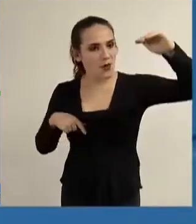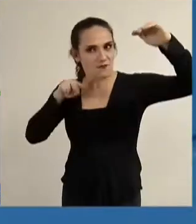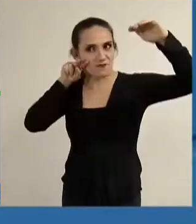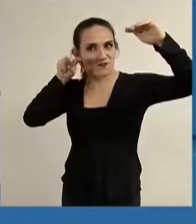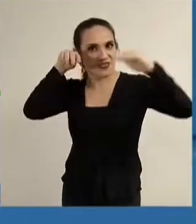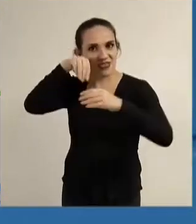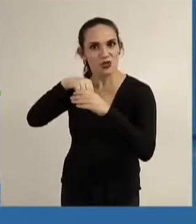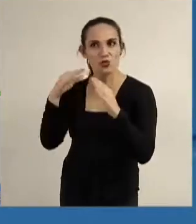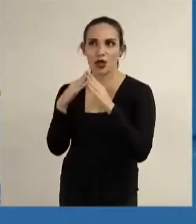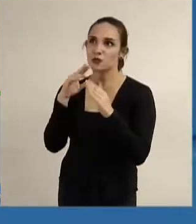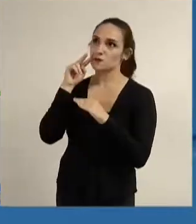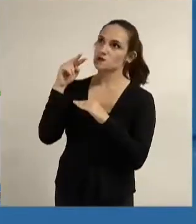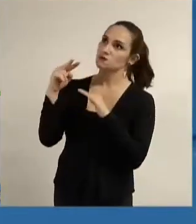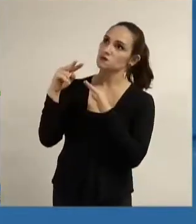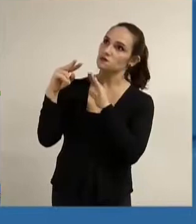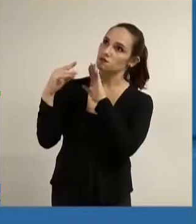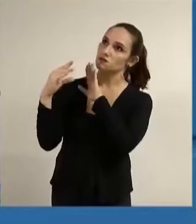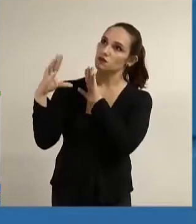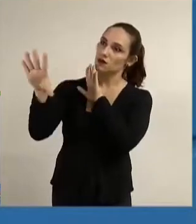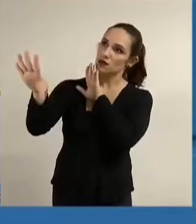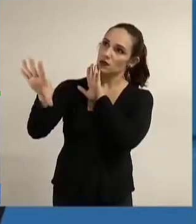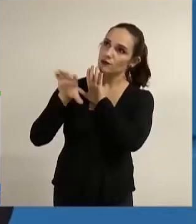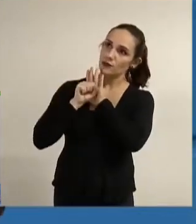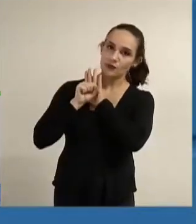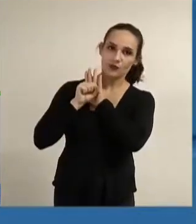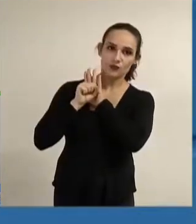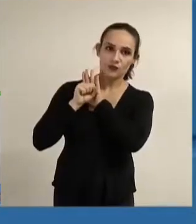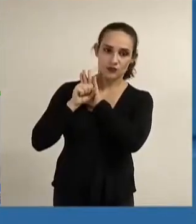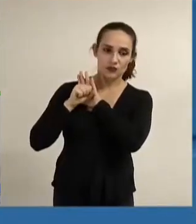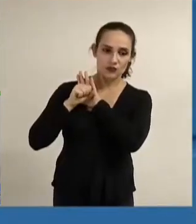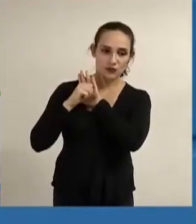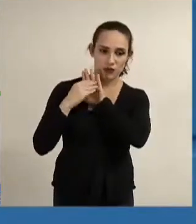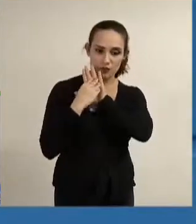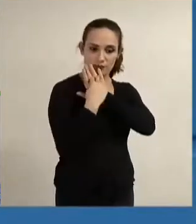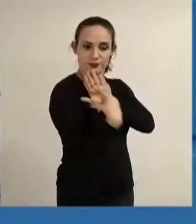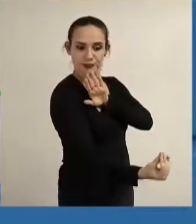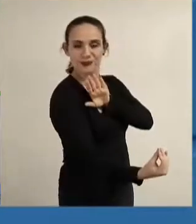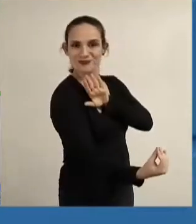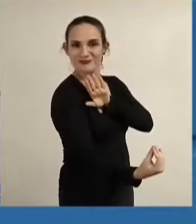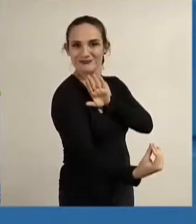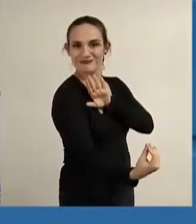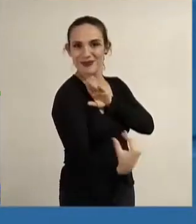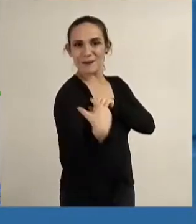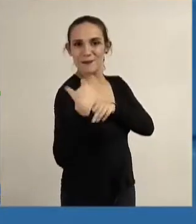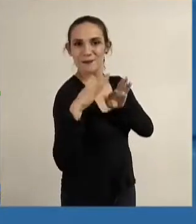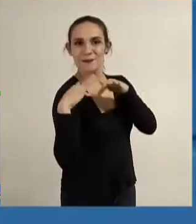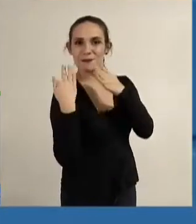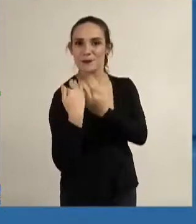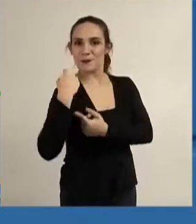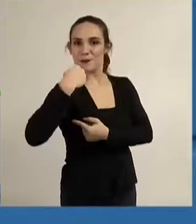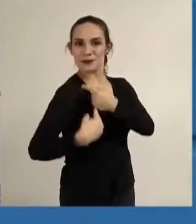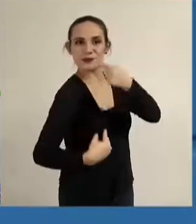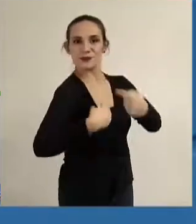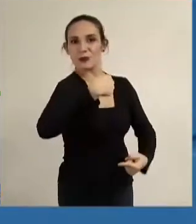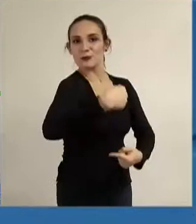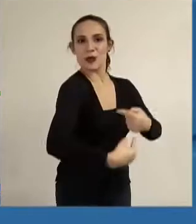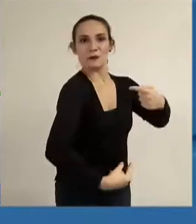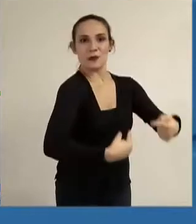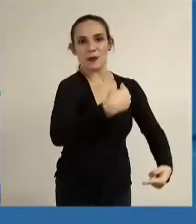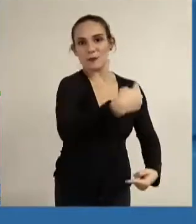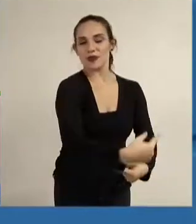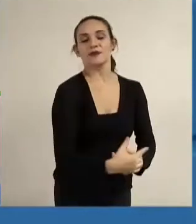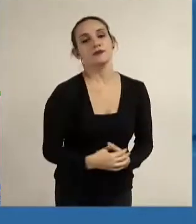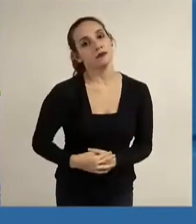e perpetua o mesmo sistema depois que ele casa e os seus filhos, e aí sucessivamente. Portanto, cuidar